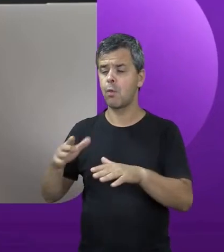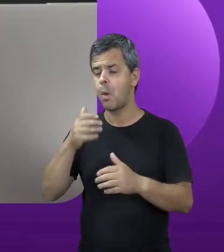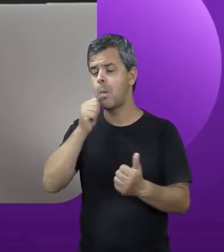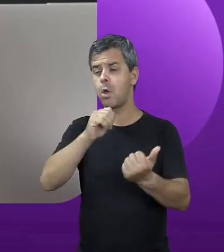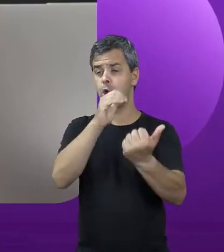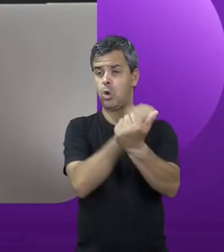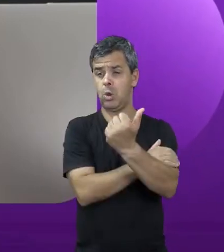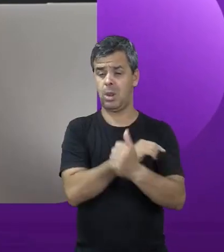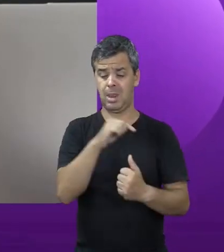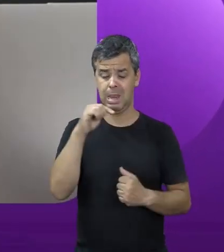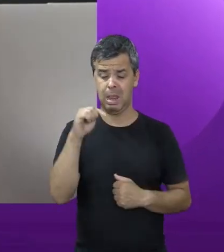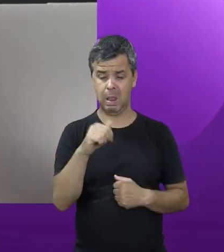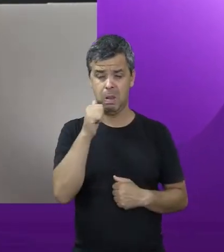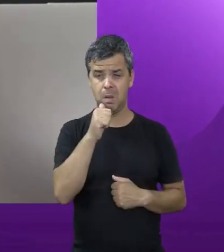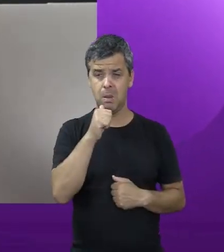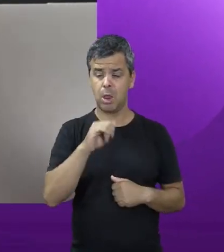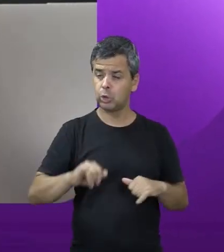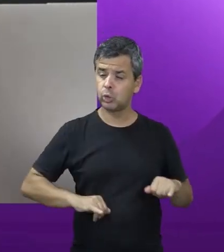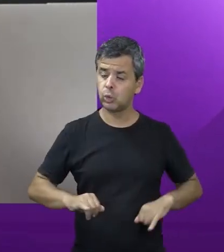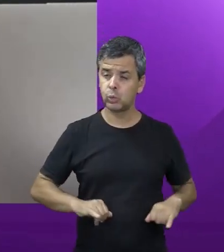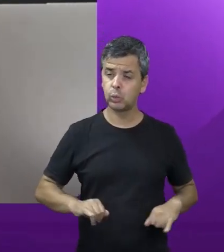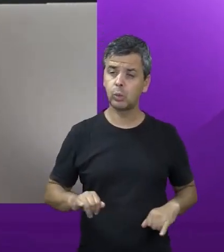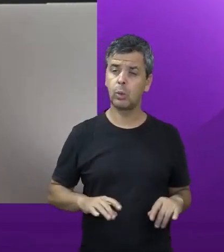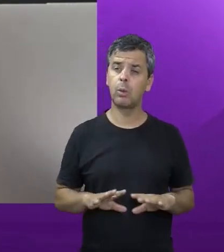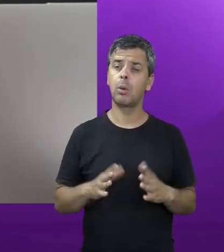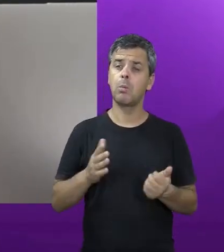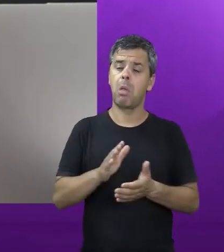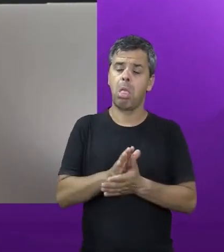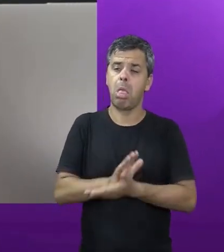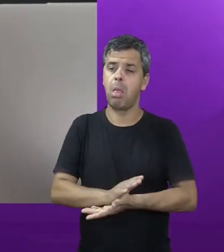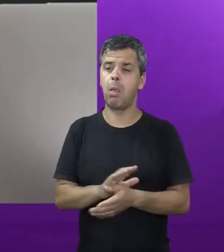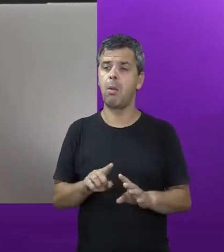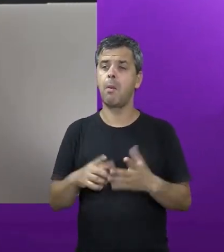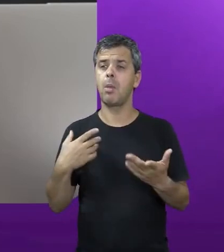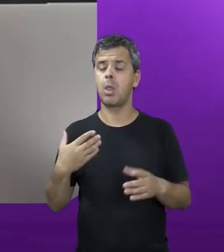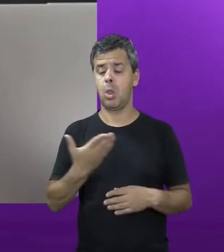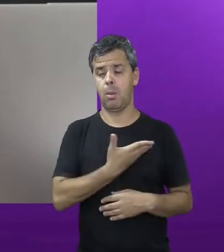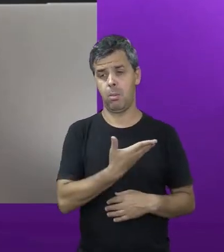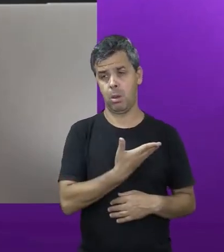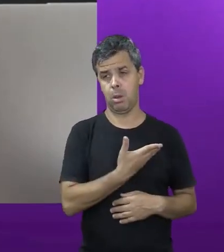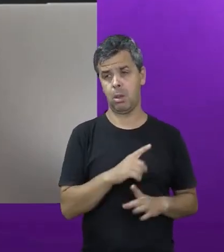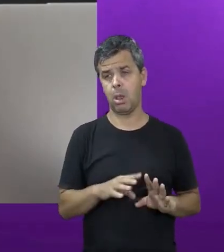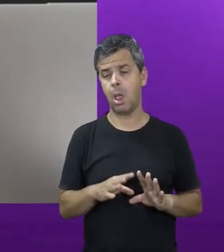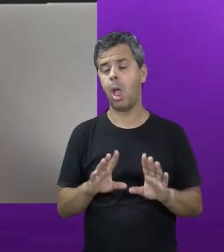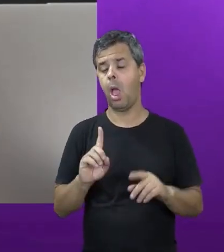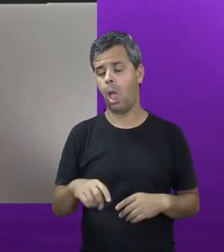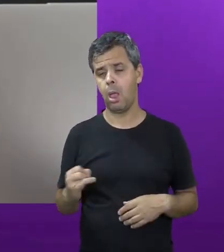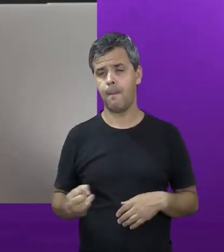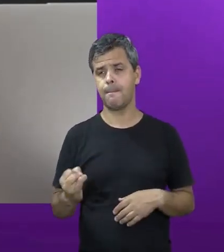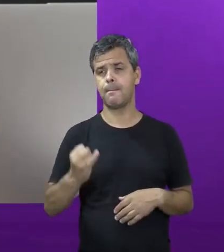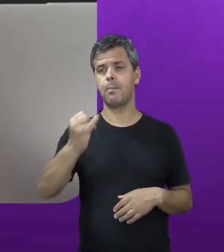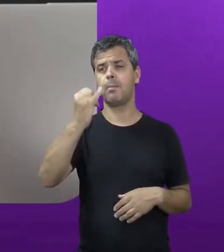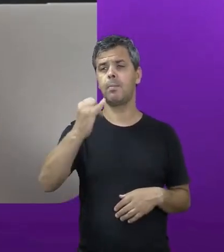feminista, ela sofria, né, racismo a partir das companheiras. Por isso que é tão importante